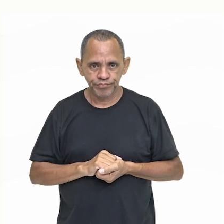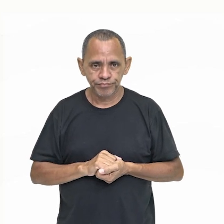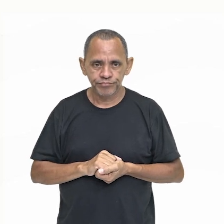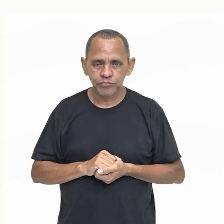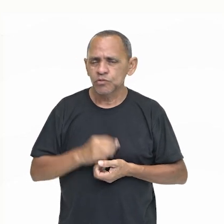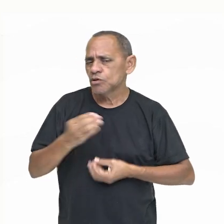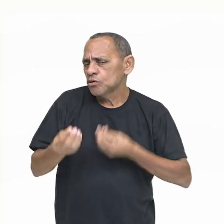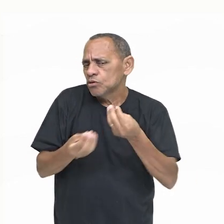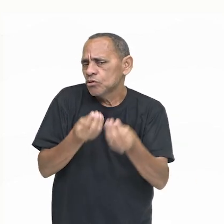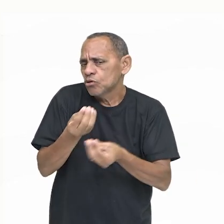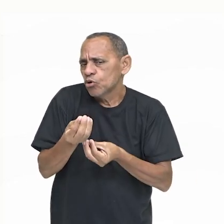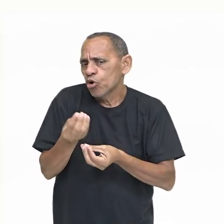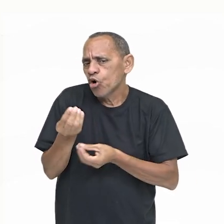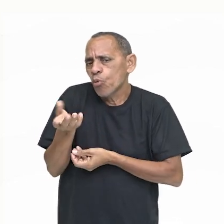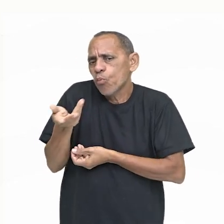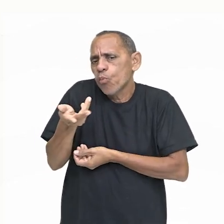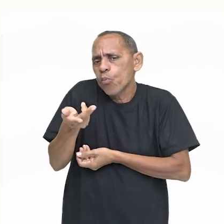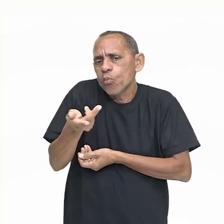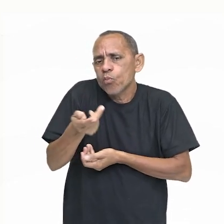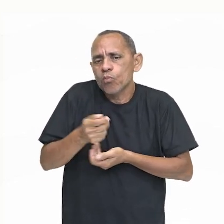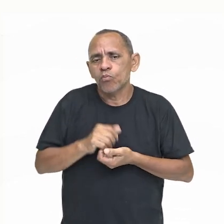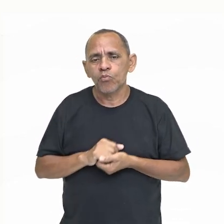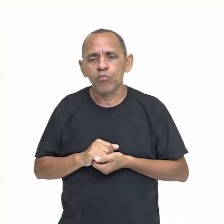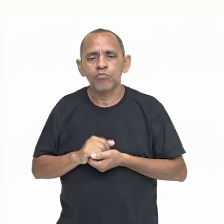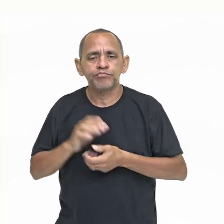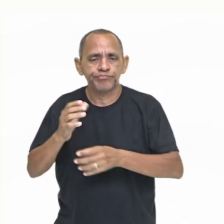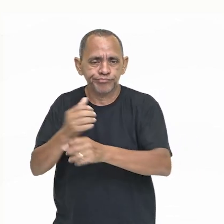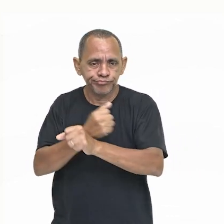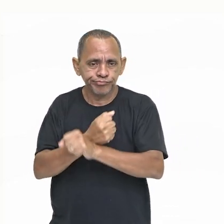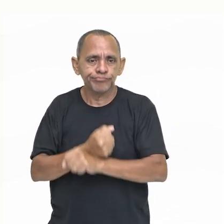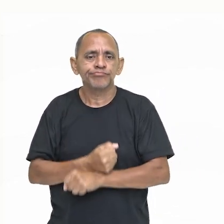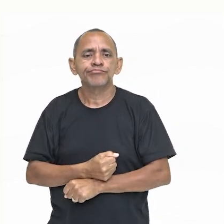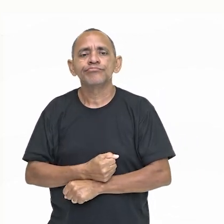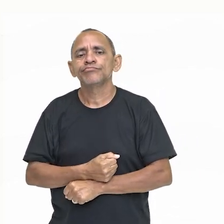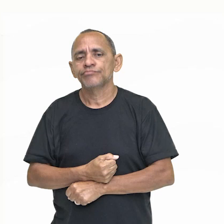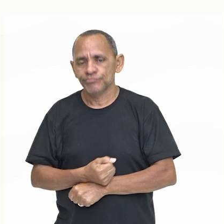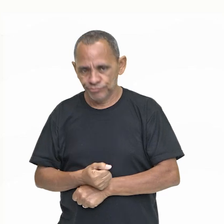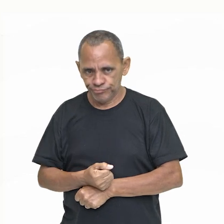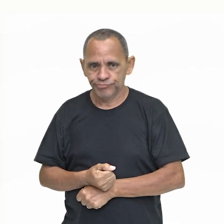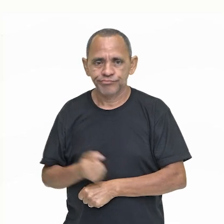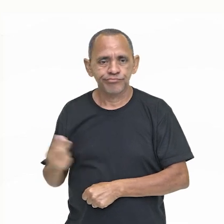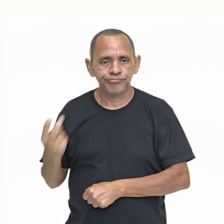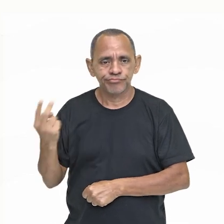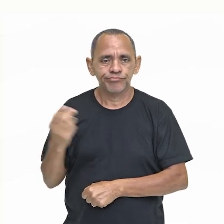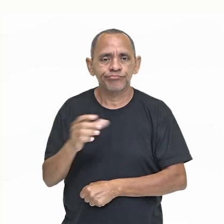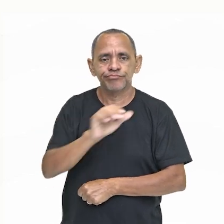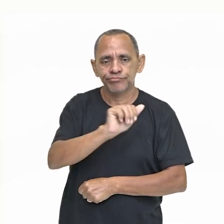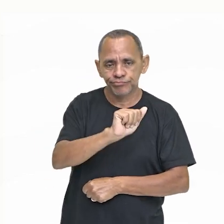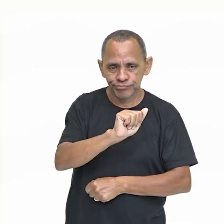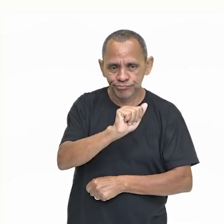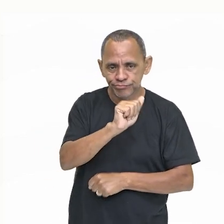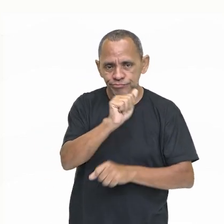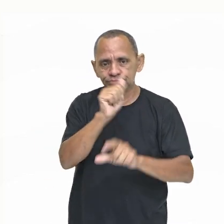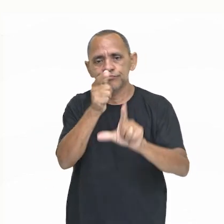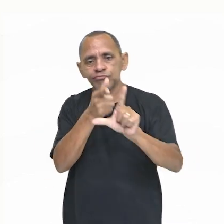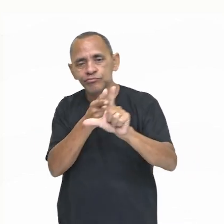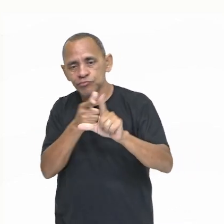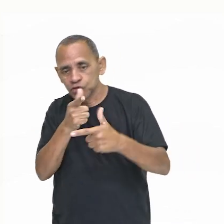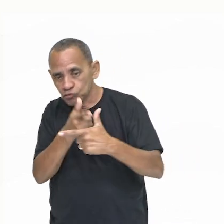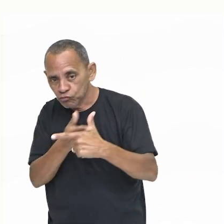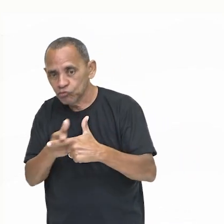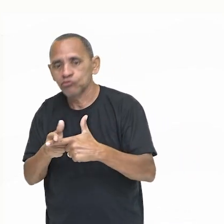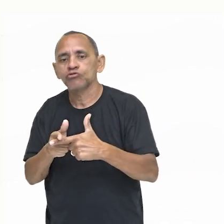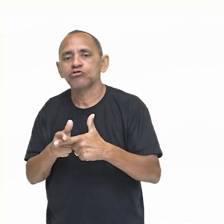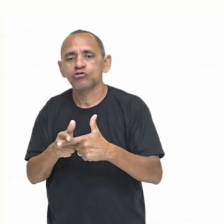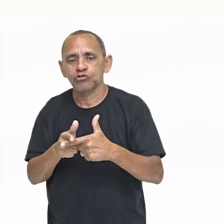Como a aceleração é igual ao valor da variação da velocidade dividido pelo intervalo de tempo,